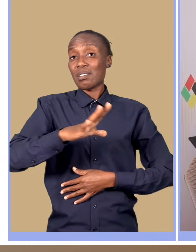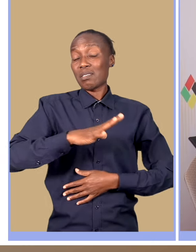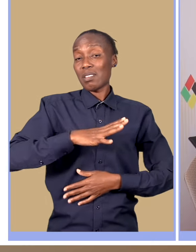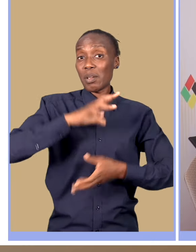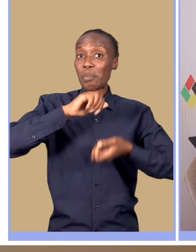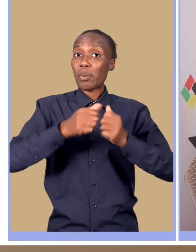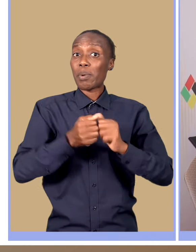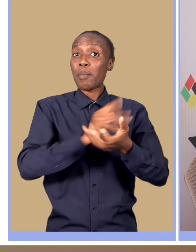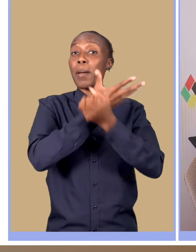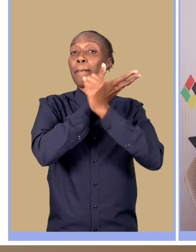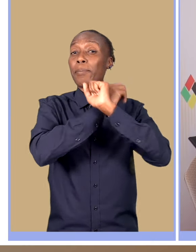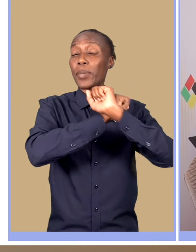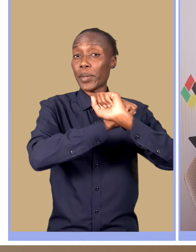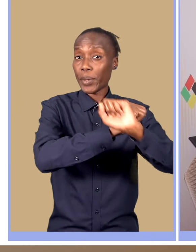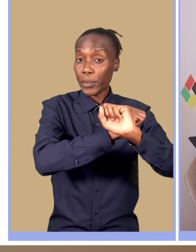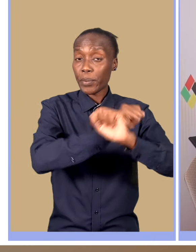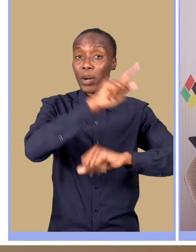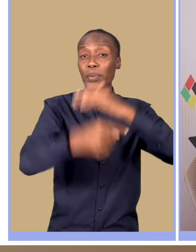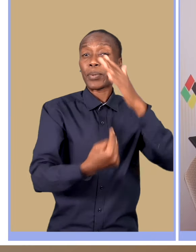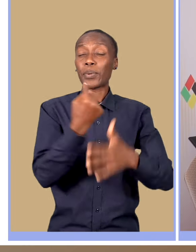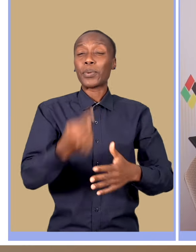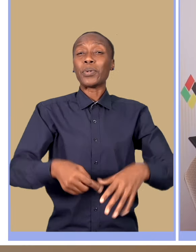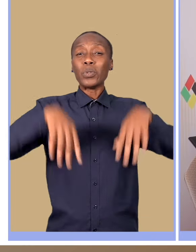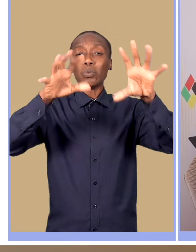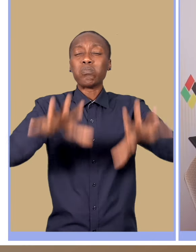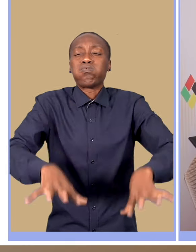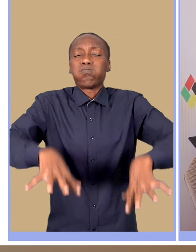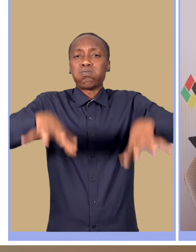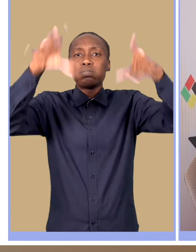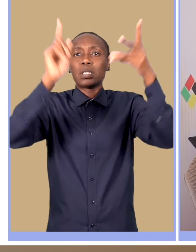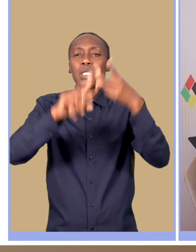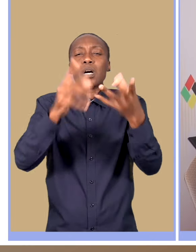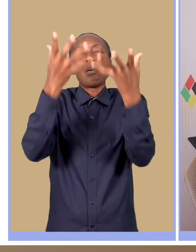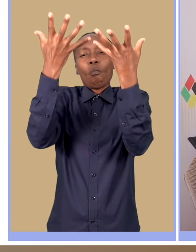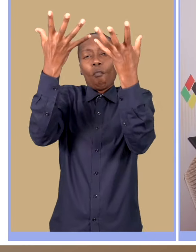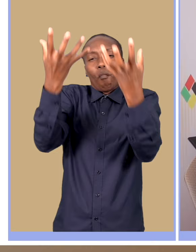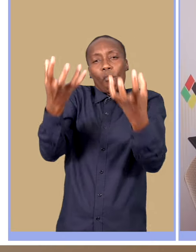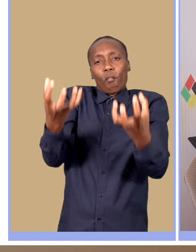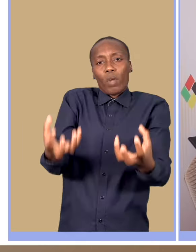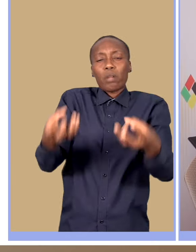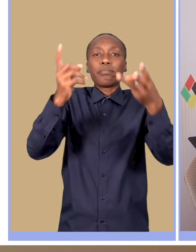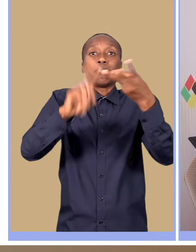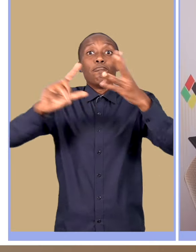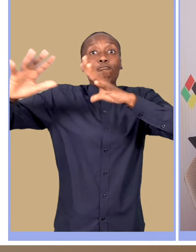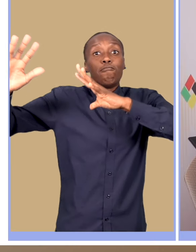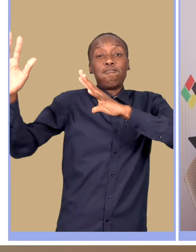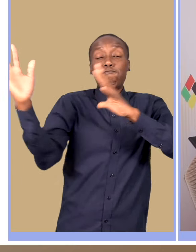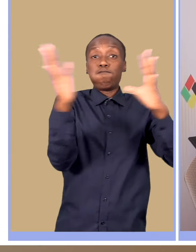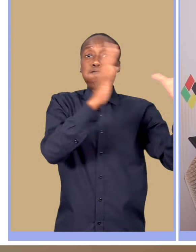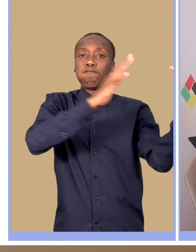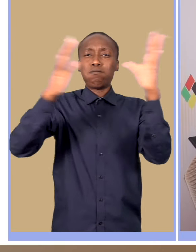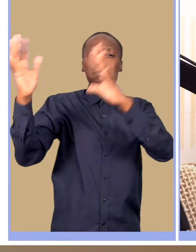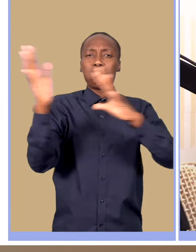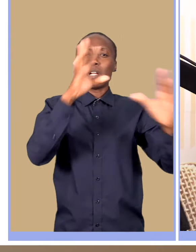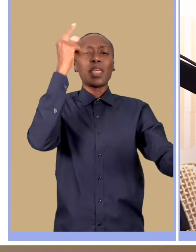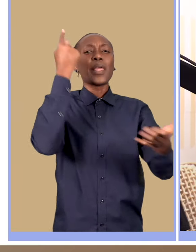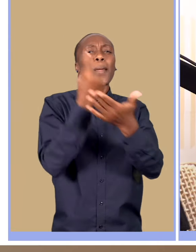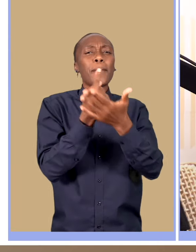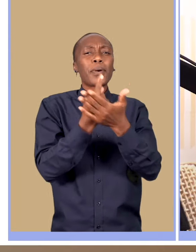de perigo em termos ambientais, seja de enchente, seja de seca, seja ciclone, e é preciso que as